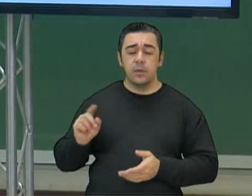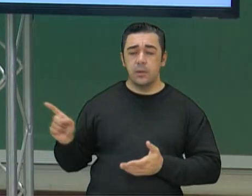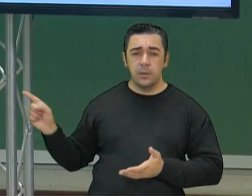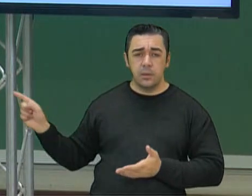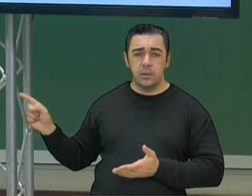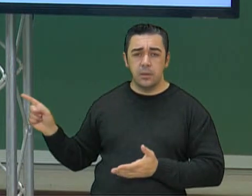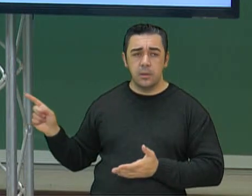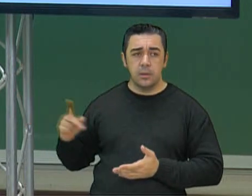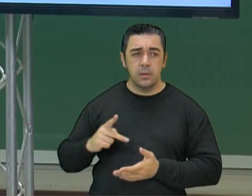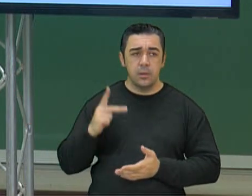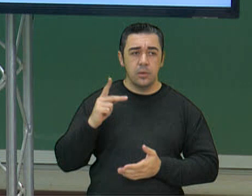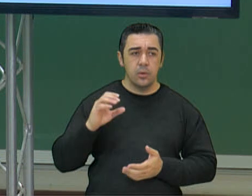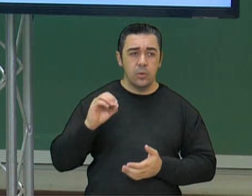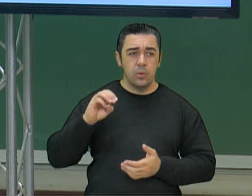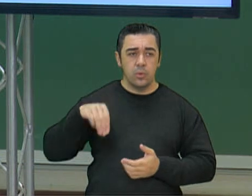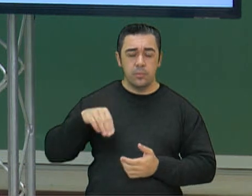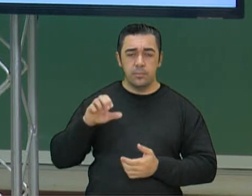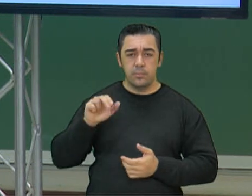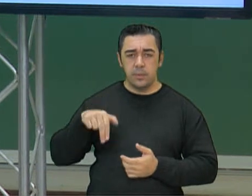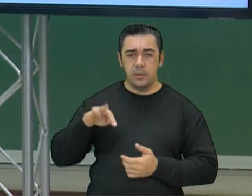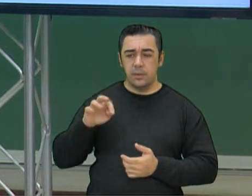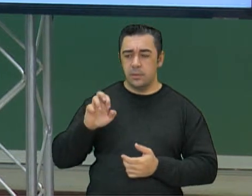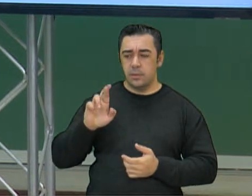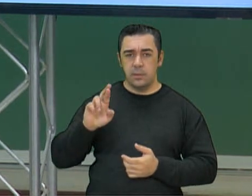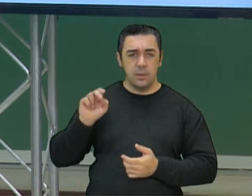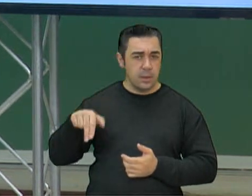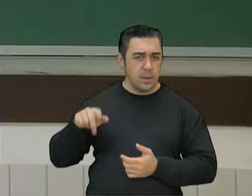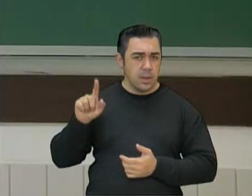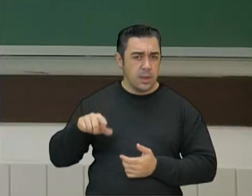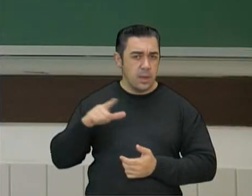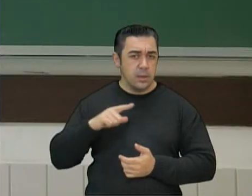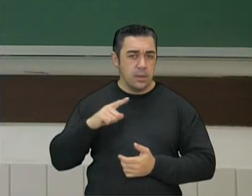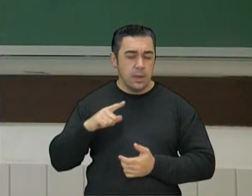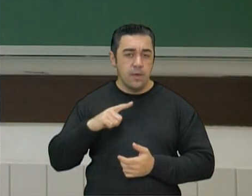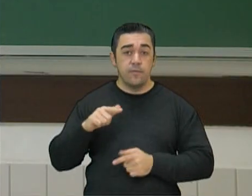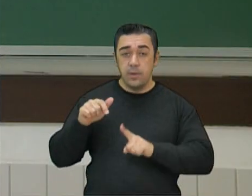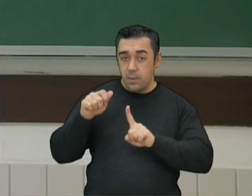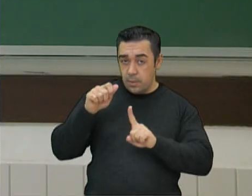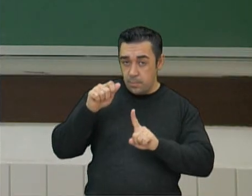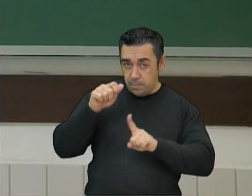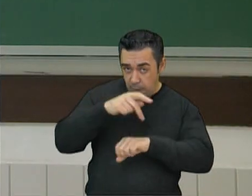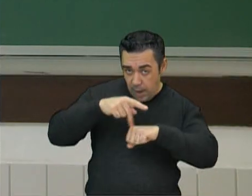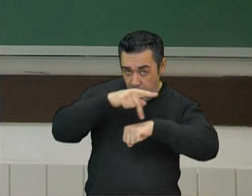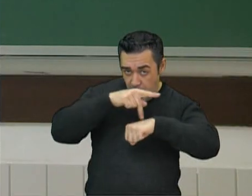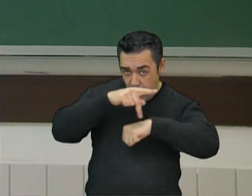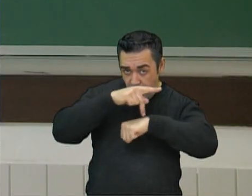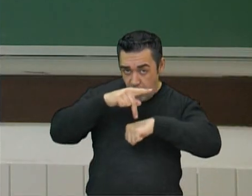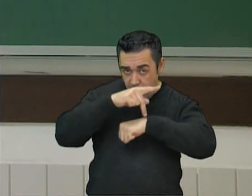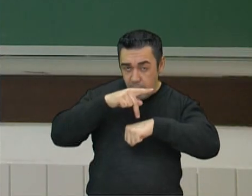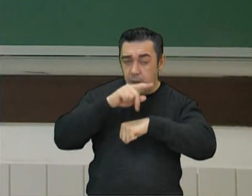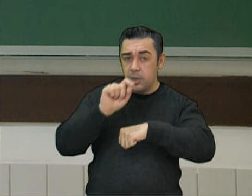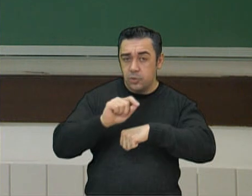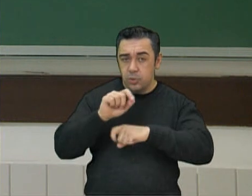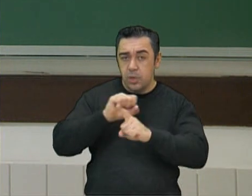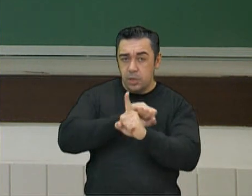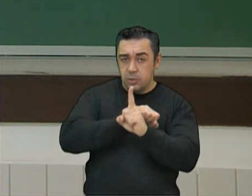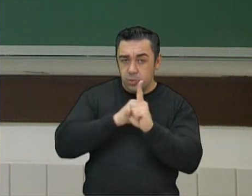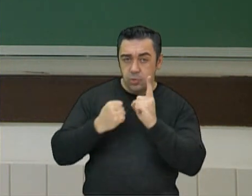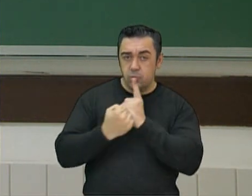anti-Comintern? Comintern foi como foi chamado um congresso de países socialistas que definiu que